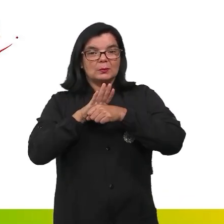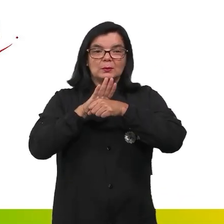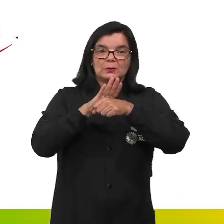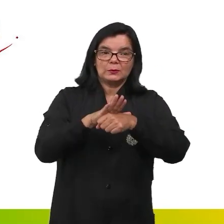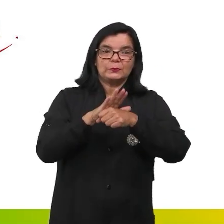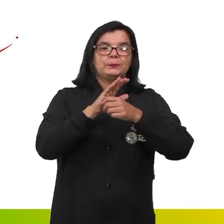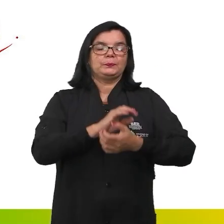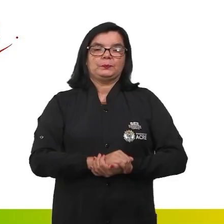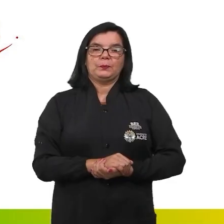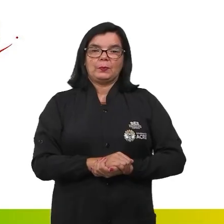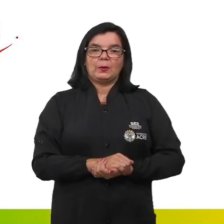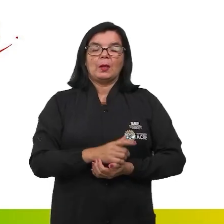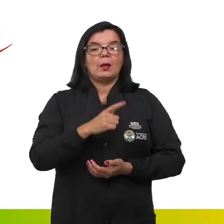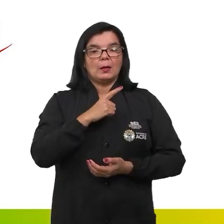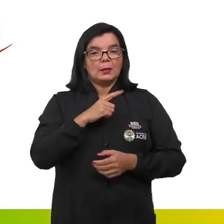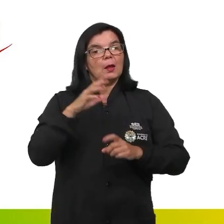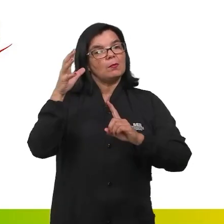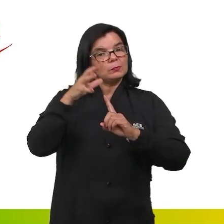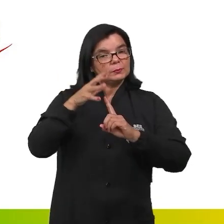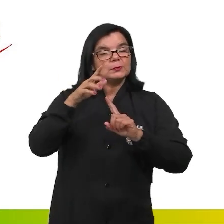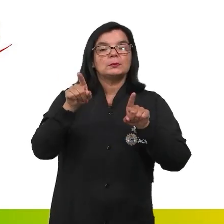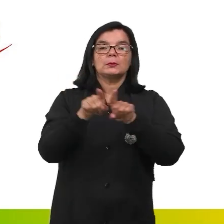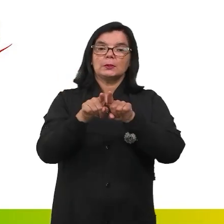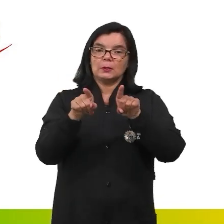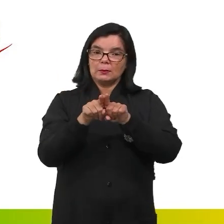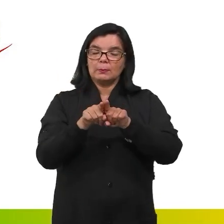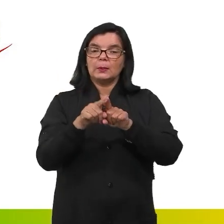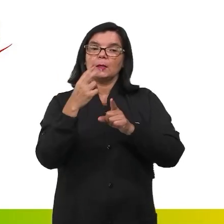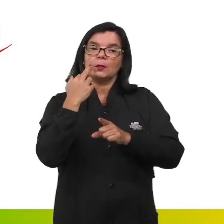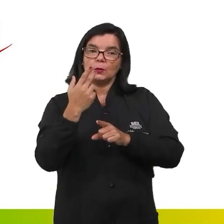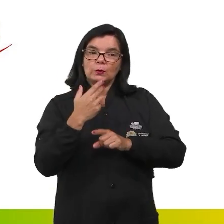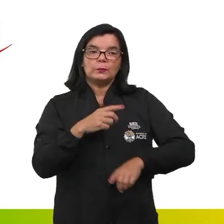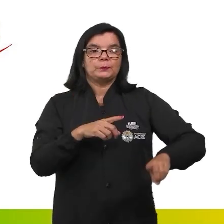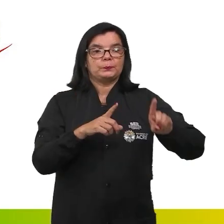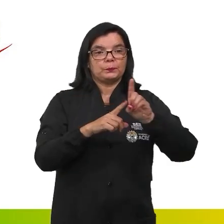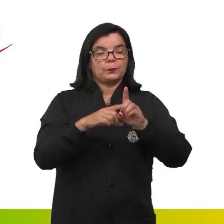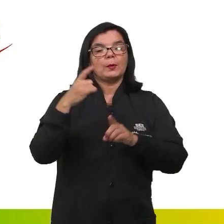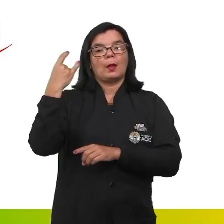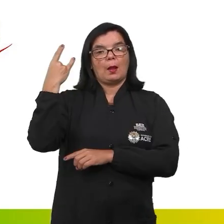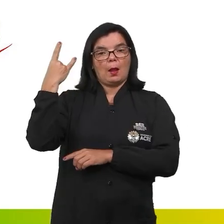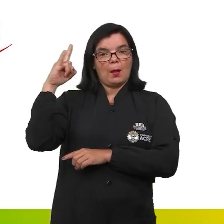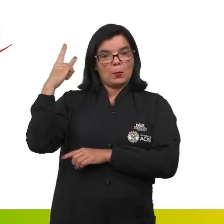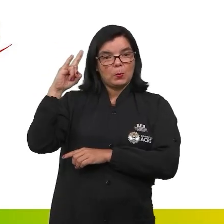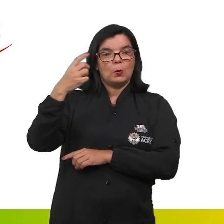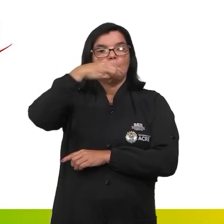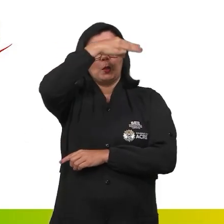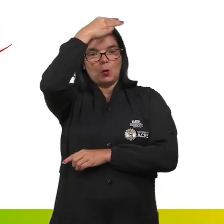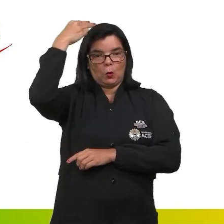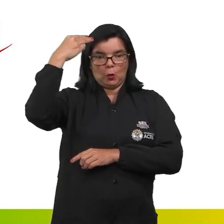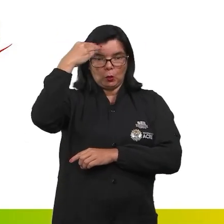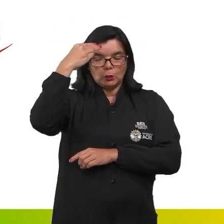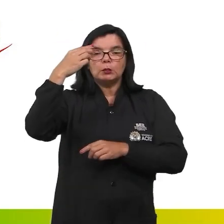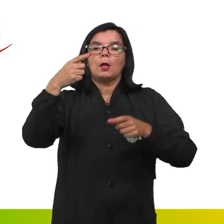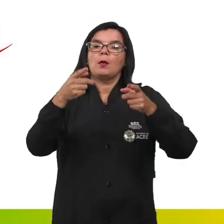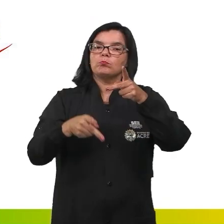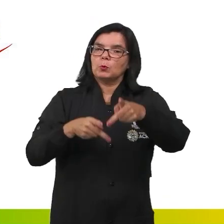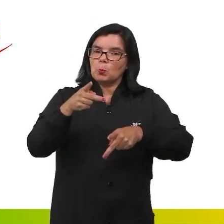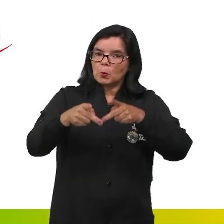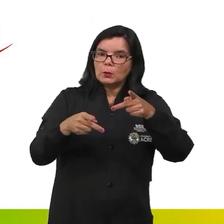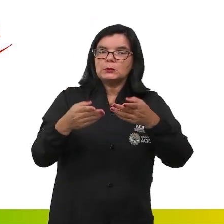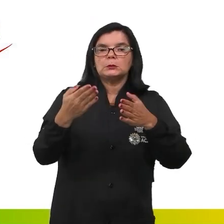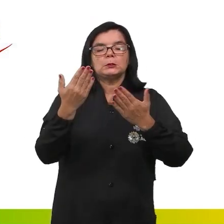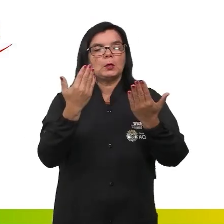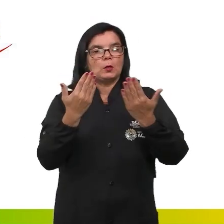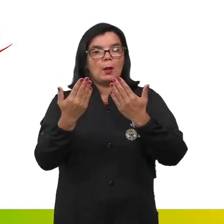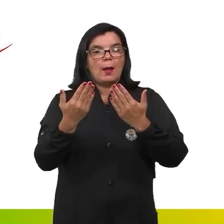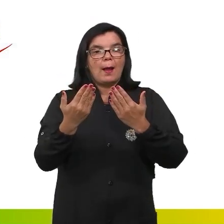contribuição. Inclusive, ela influencia diretamente no idioma. D. A Bolívia e o México têm população equivalente, ambos falam